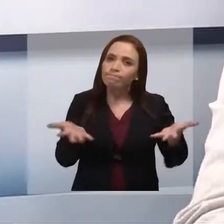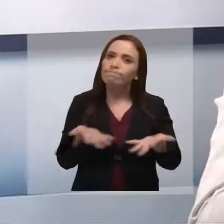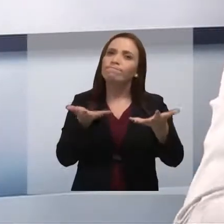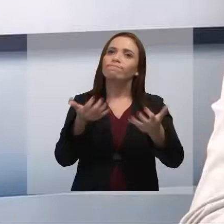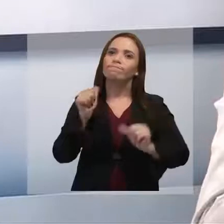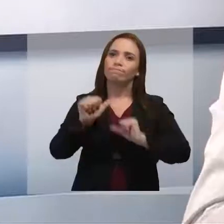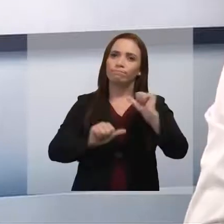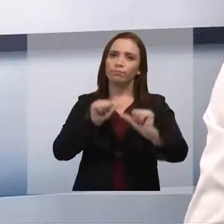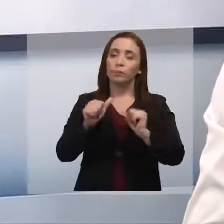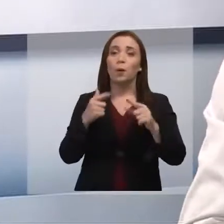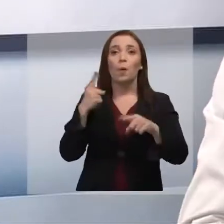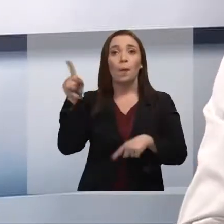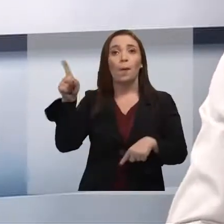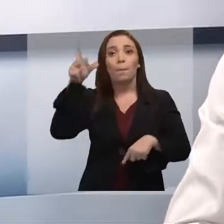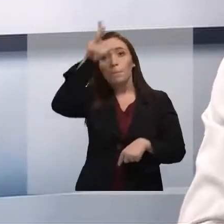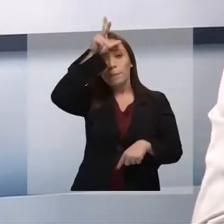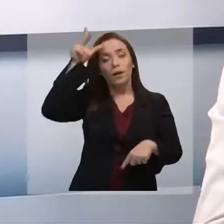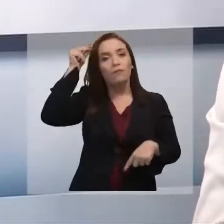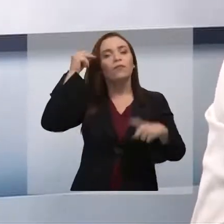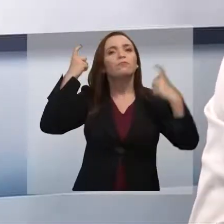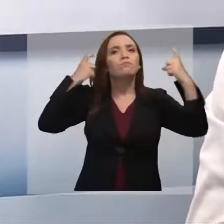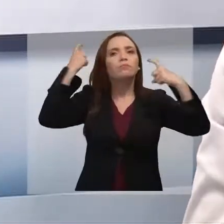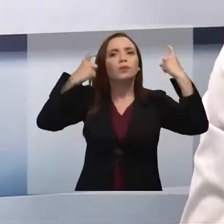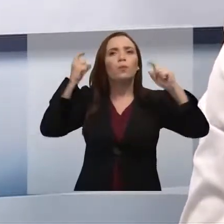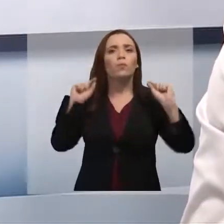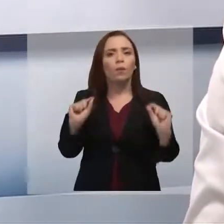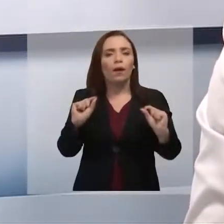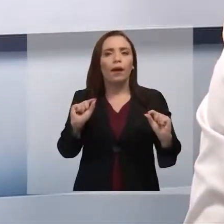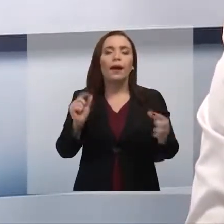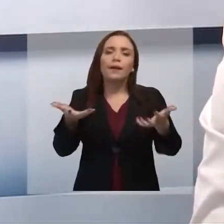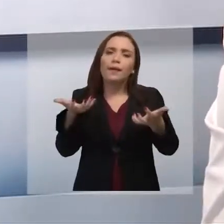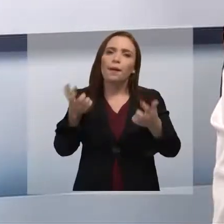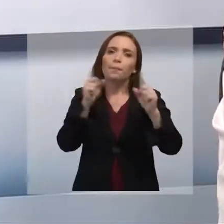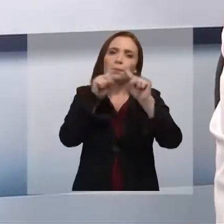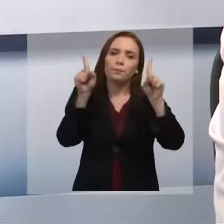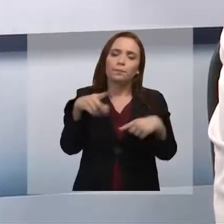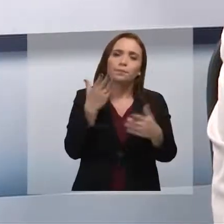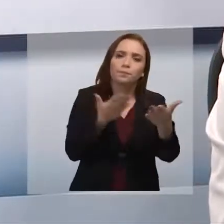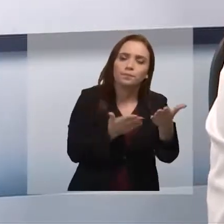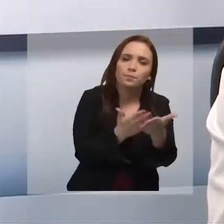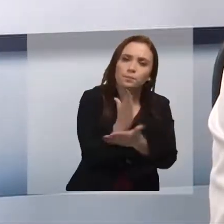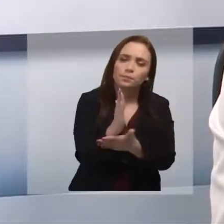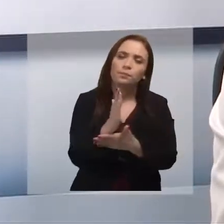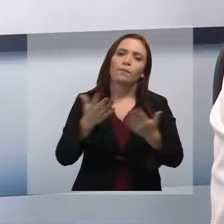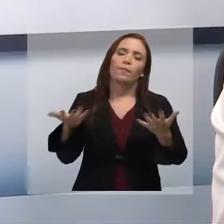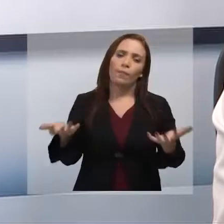E aí, o cuidado do prefeito, o cuidado da gente, é exatamente de aprovar,